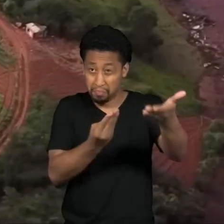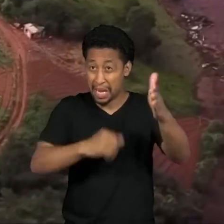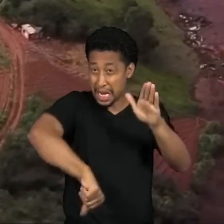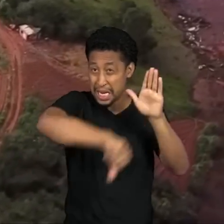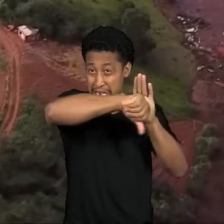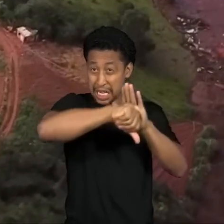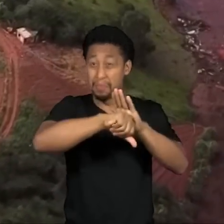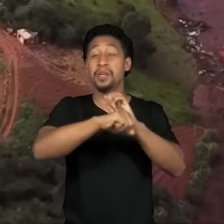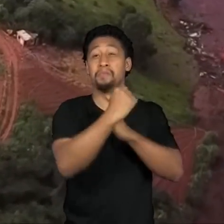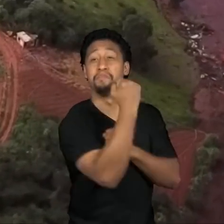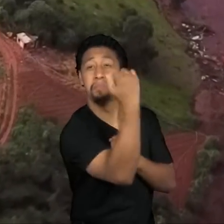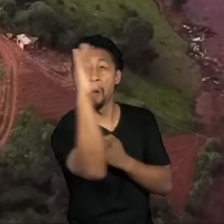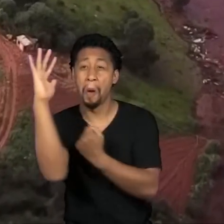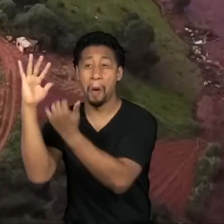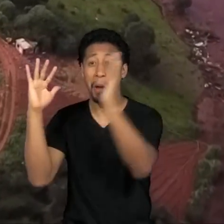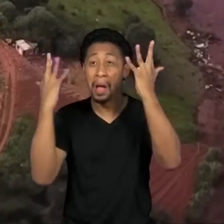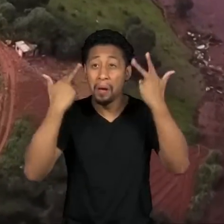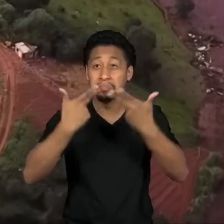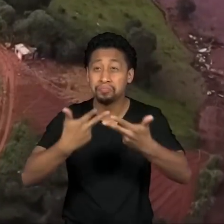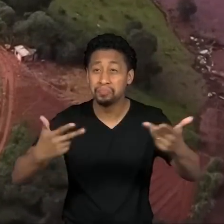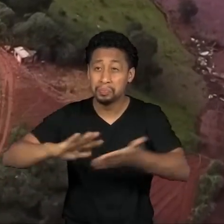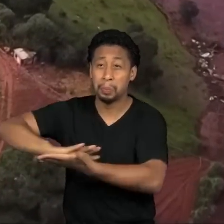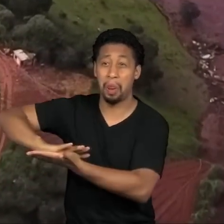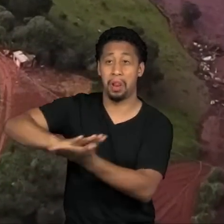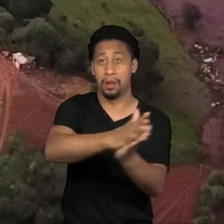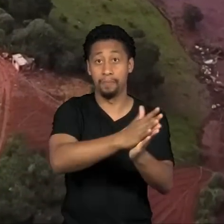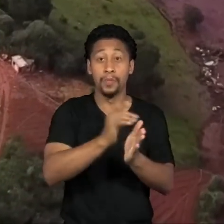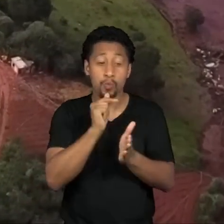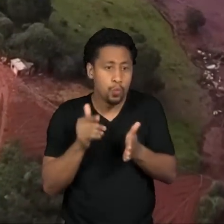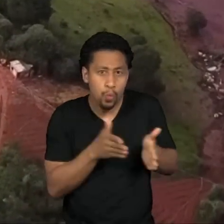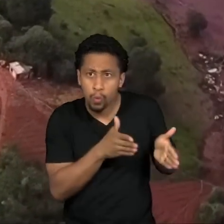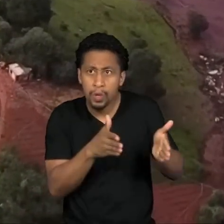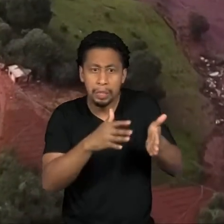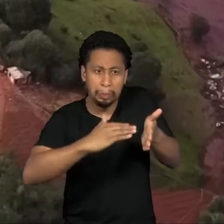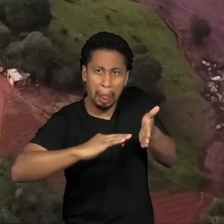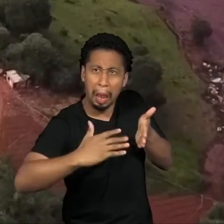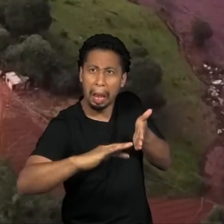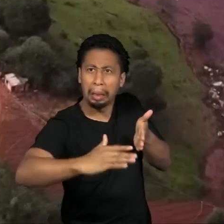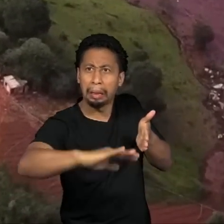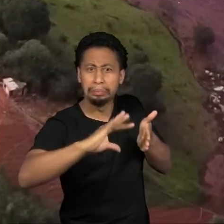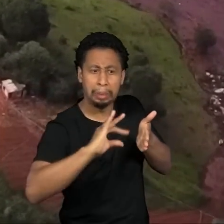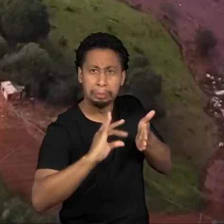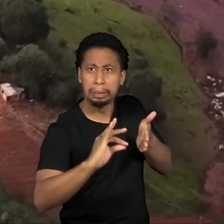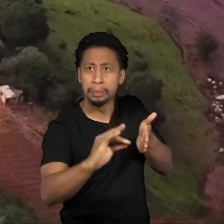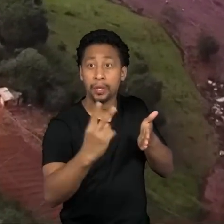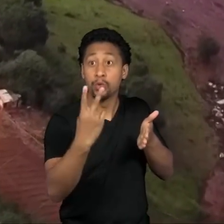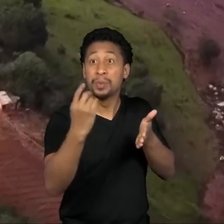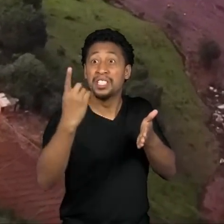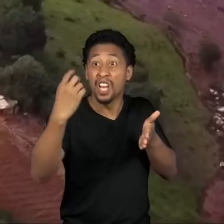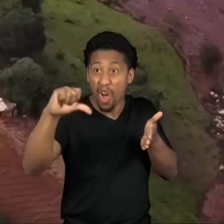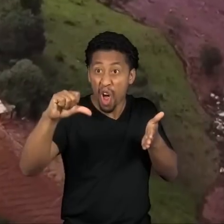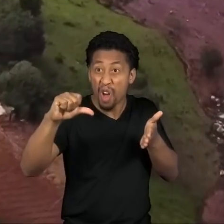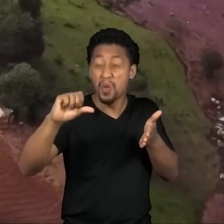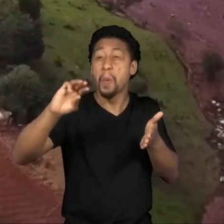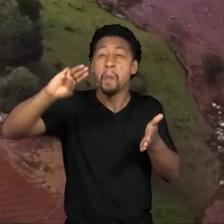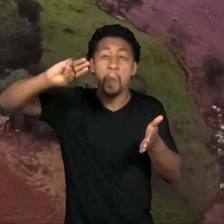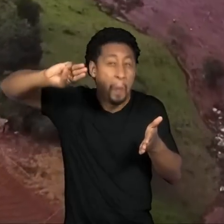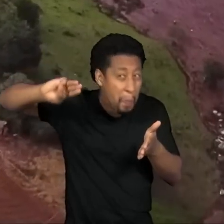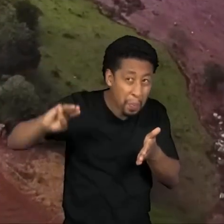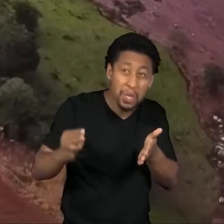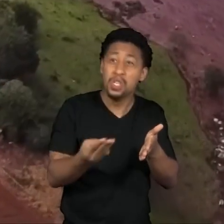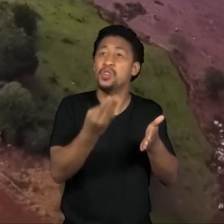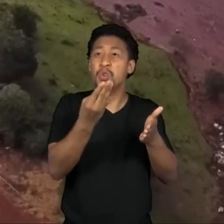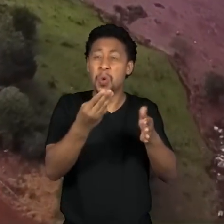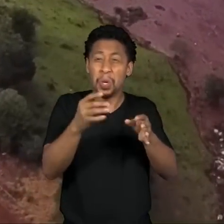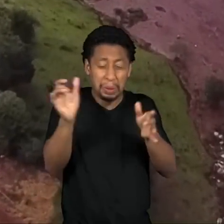O rompimento da barragem na mina Córrego do Feijão, em 2019, despejou milhões de metros cúbicos